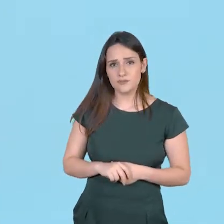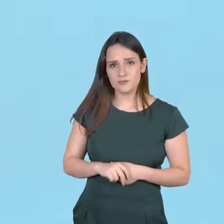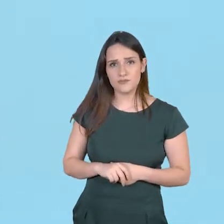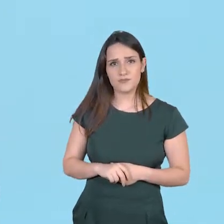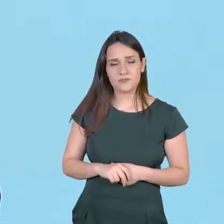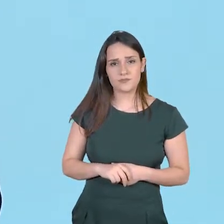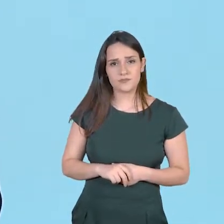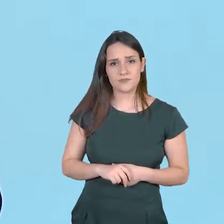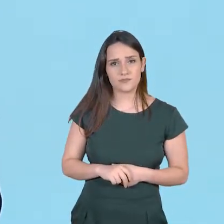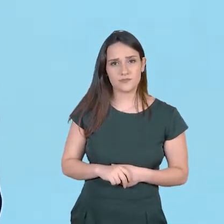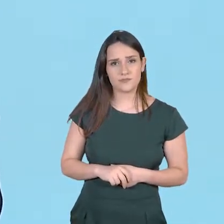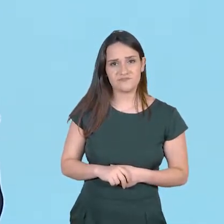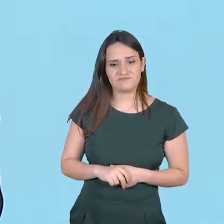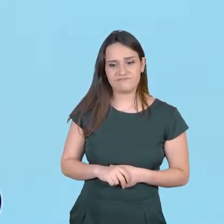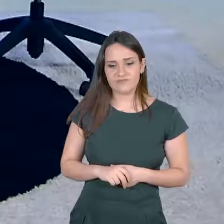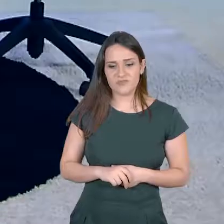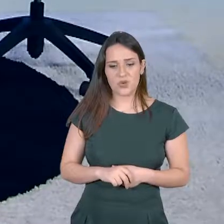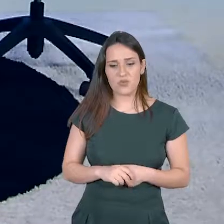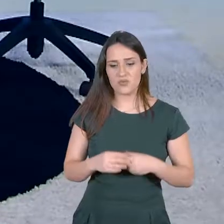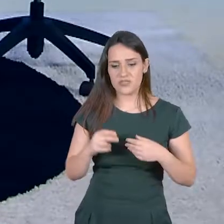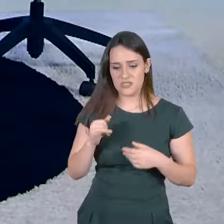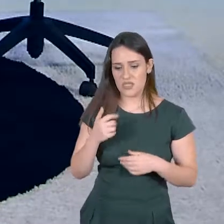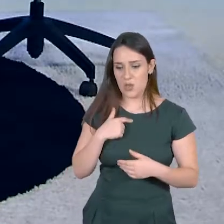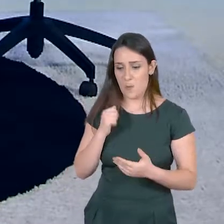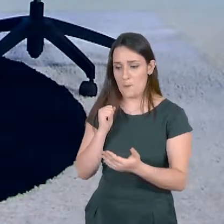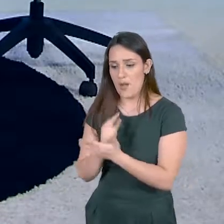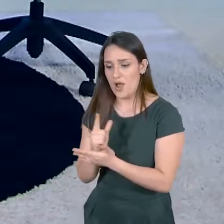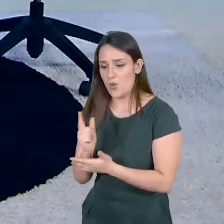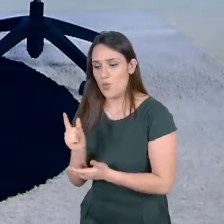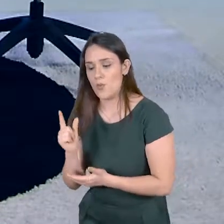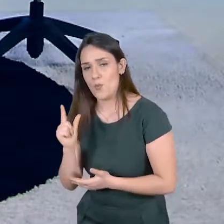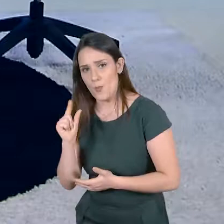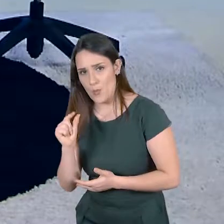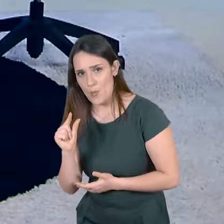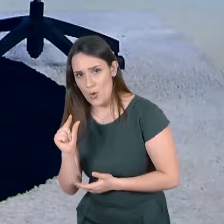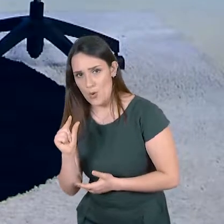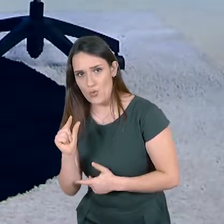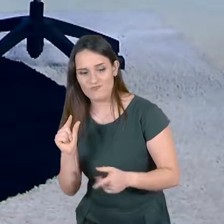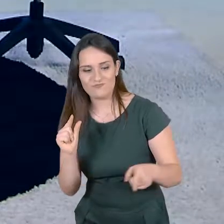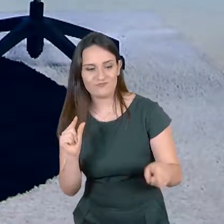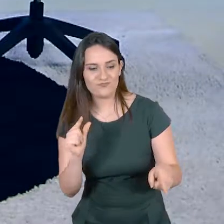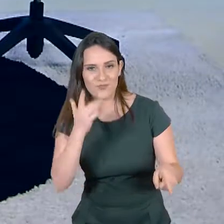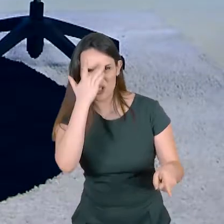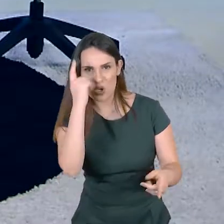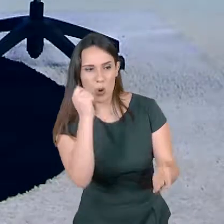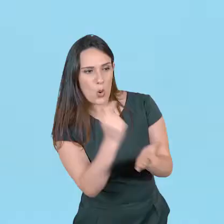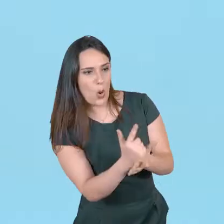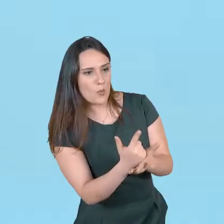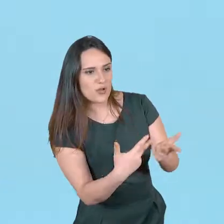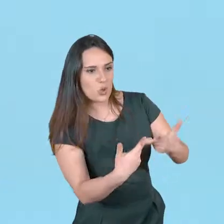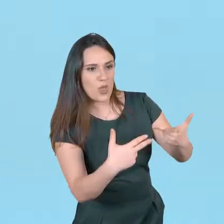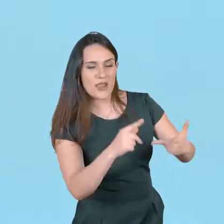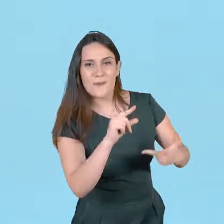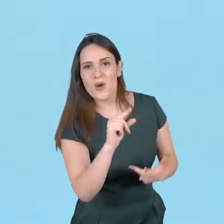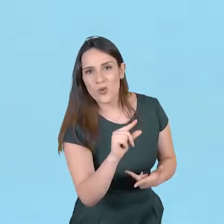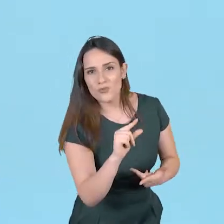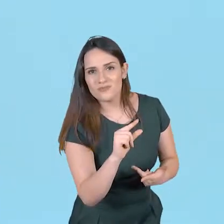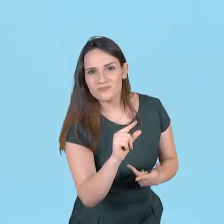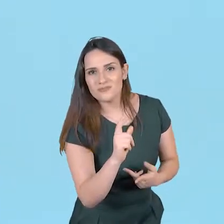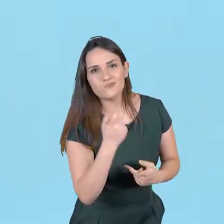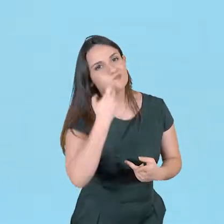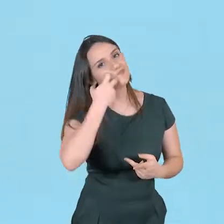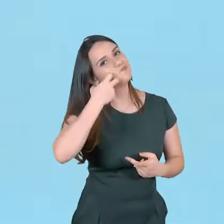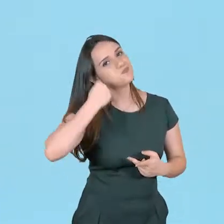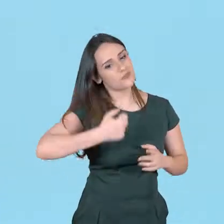menos dinheiro que volta para circular, né? Então, eu acho que se esse debate vier para os